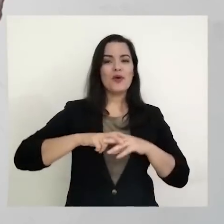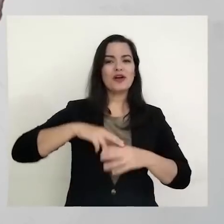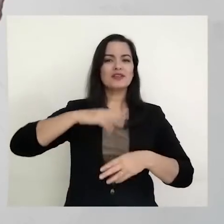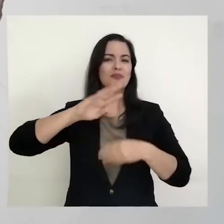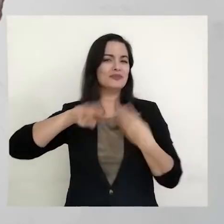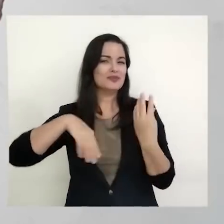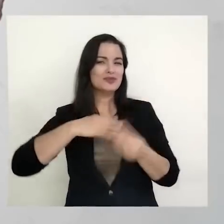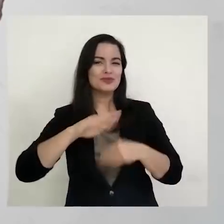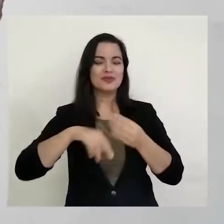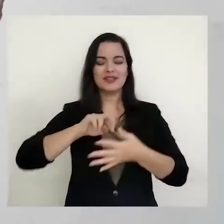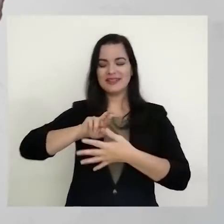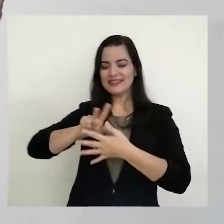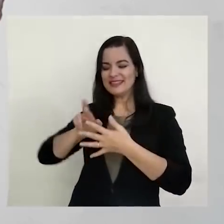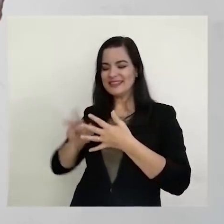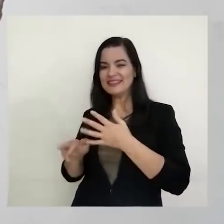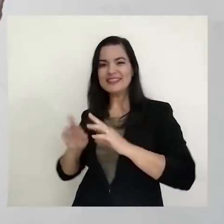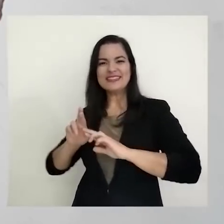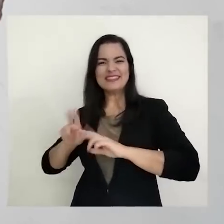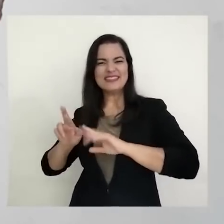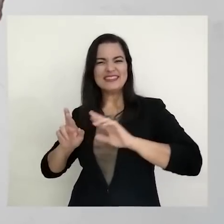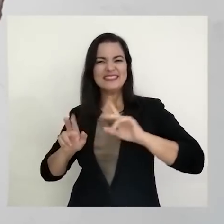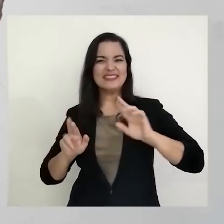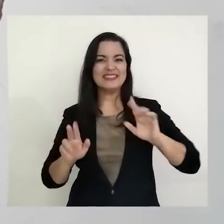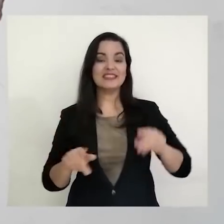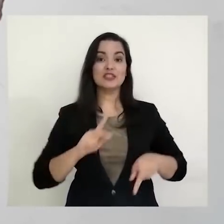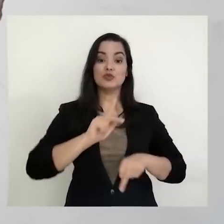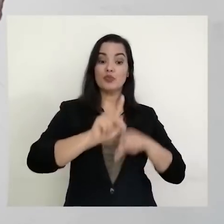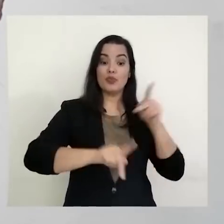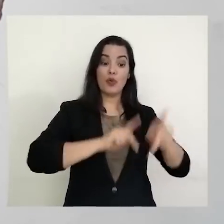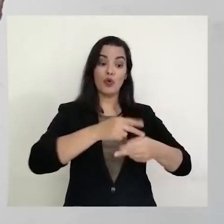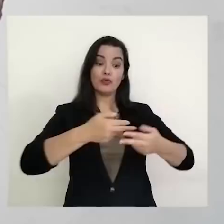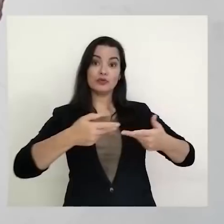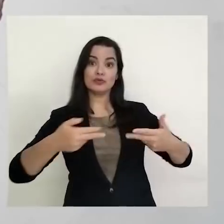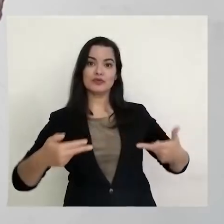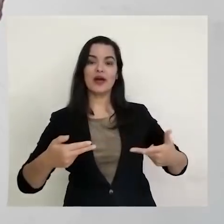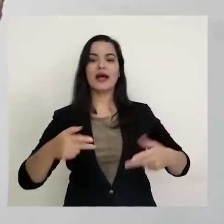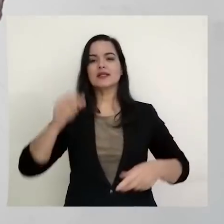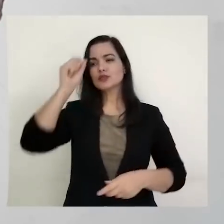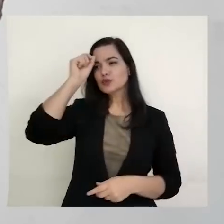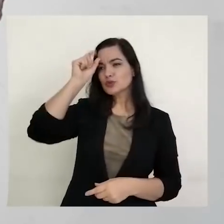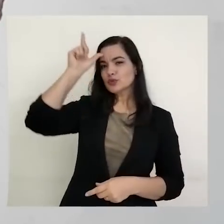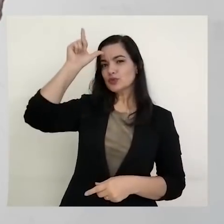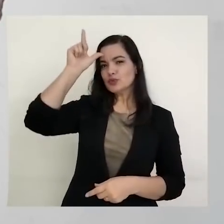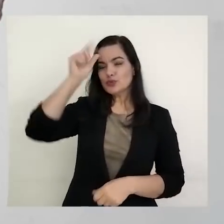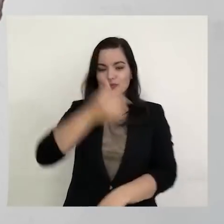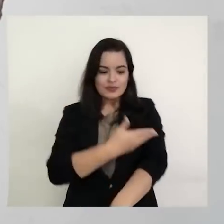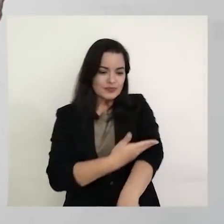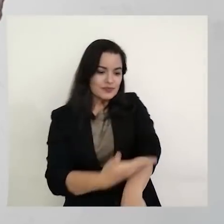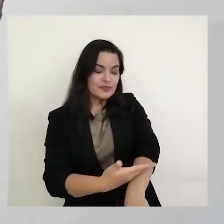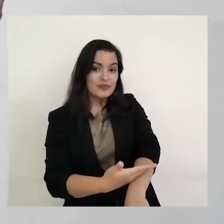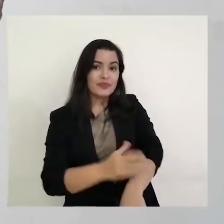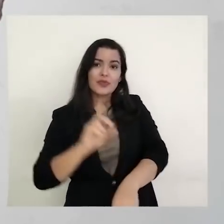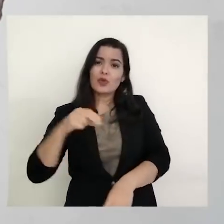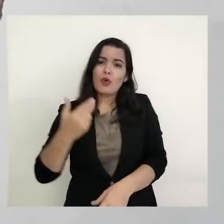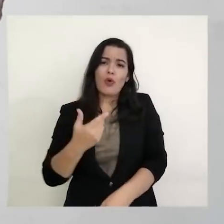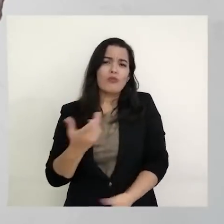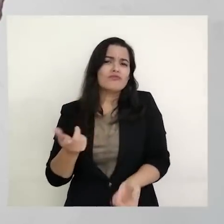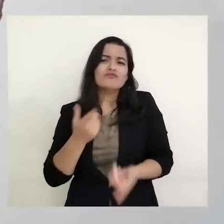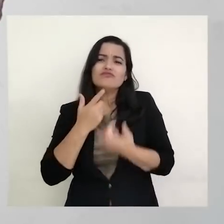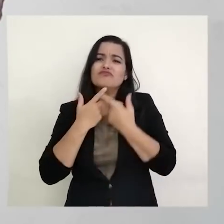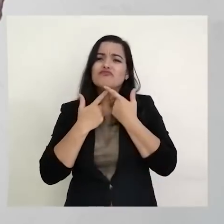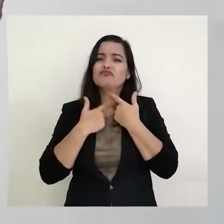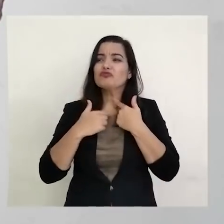de características, de povos, de culturas, de hábitos, de tradições, de manias, que toda